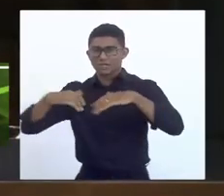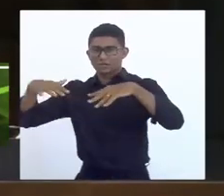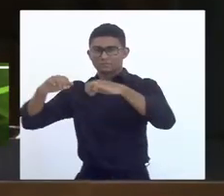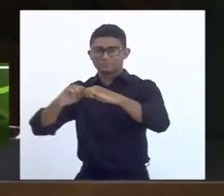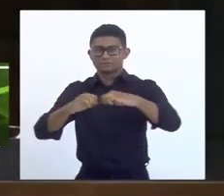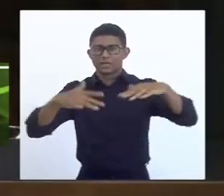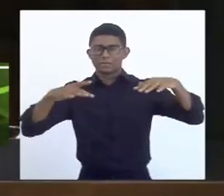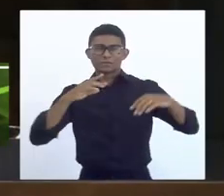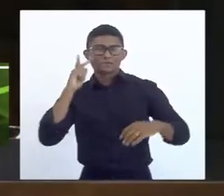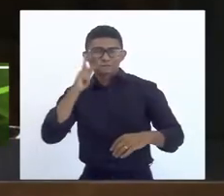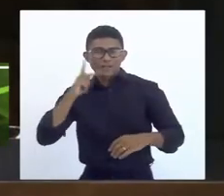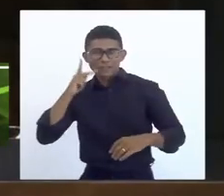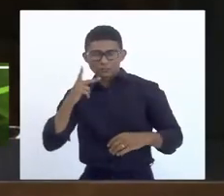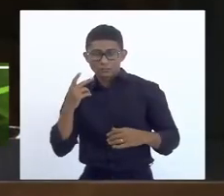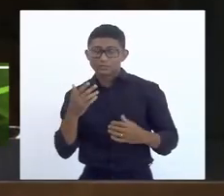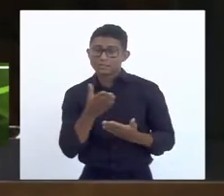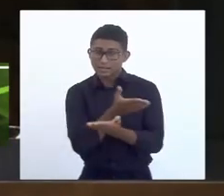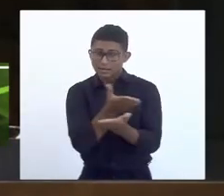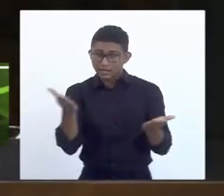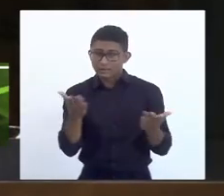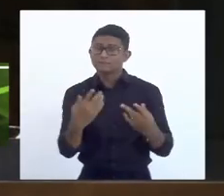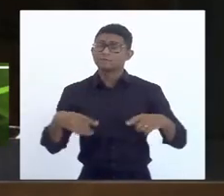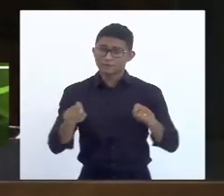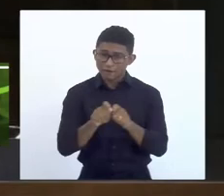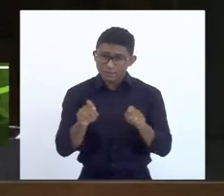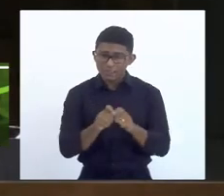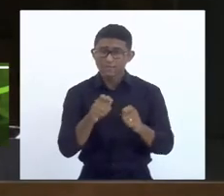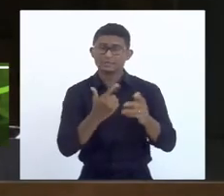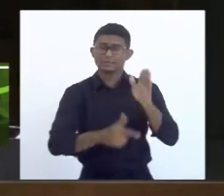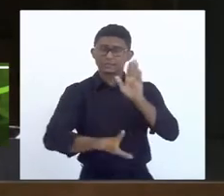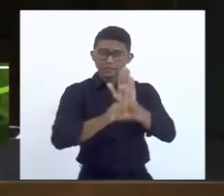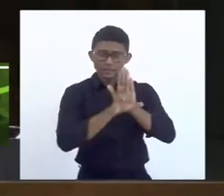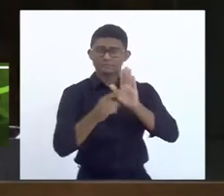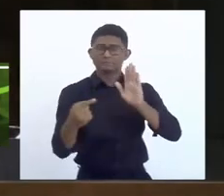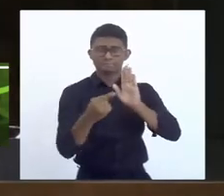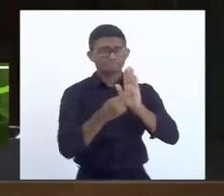Janeiro faça e apresente essa mesma legislação